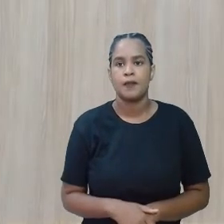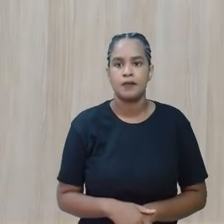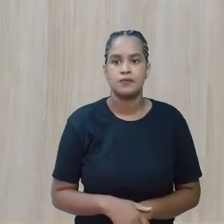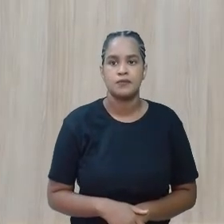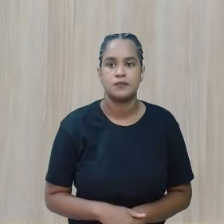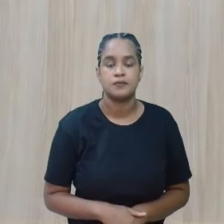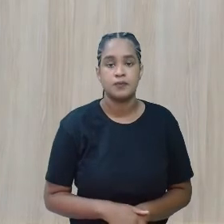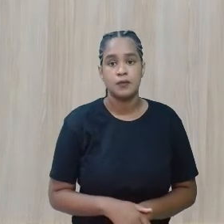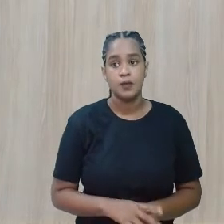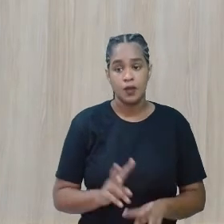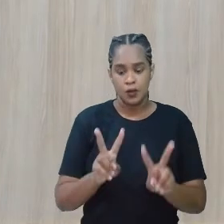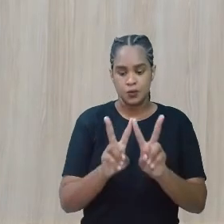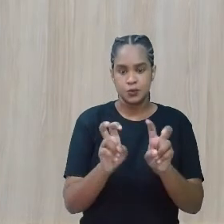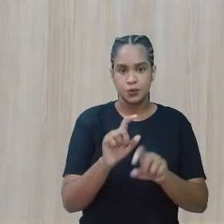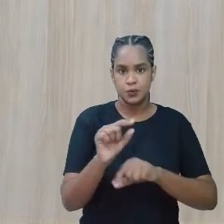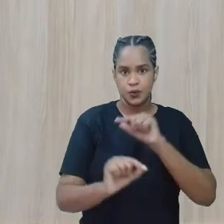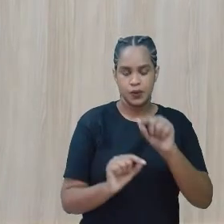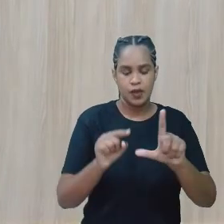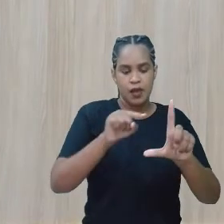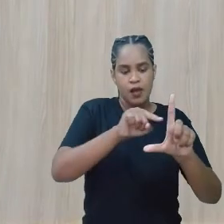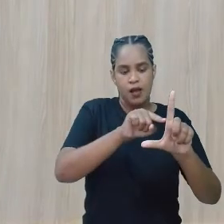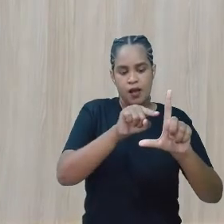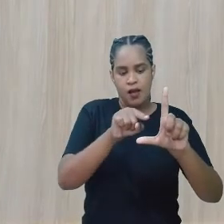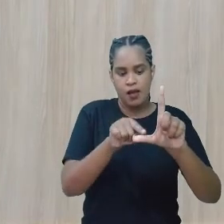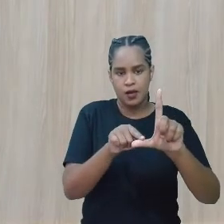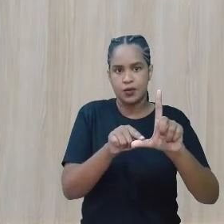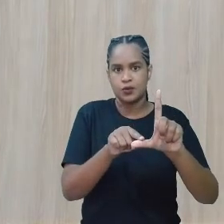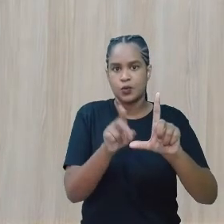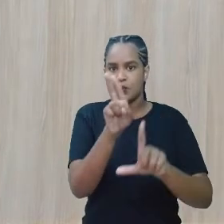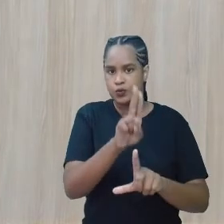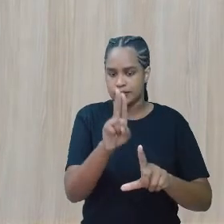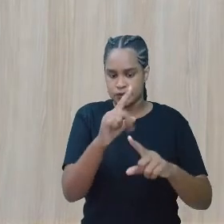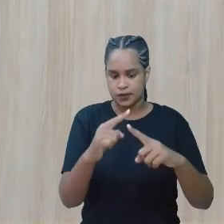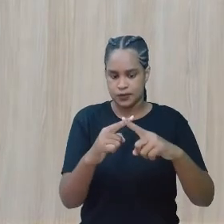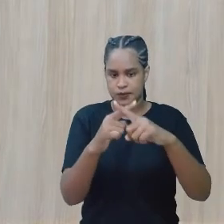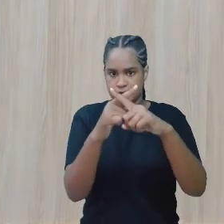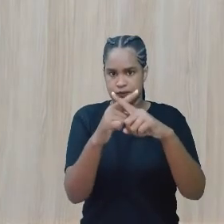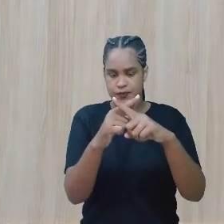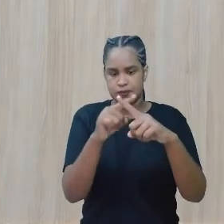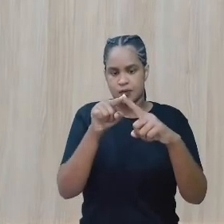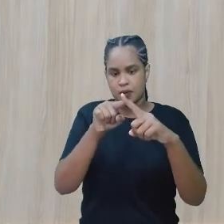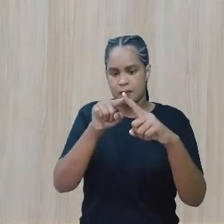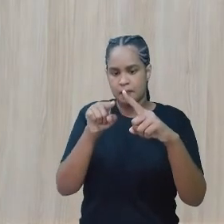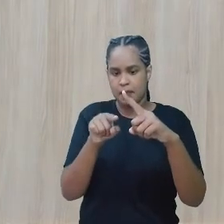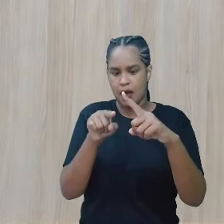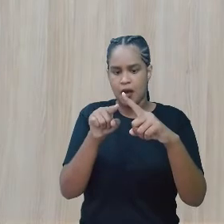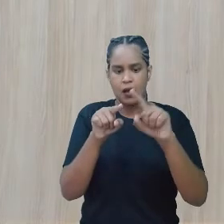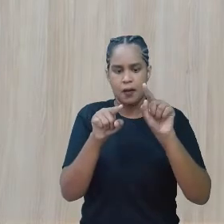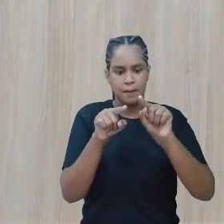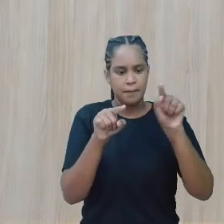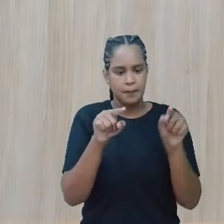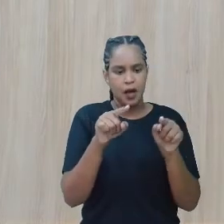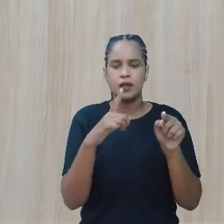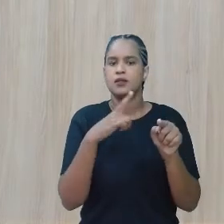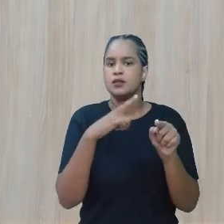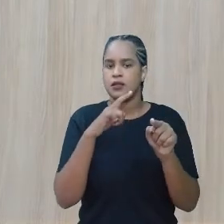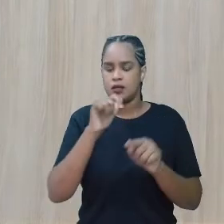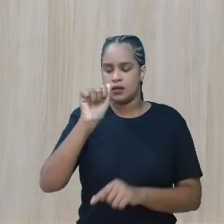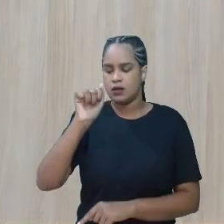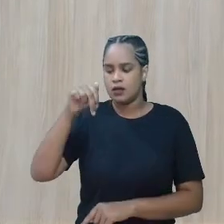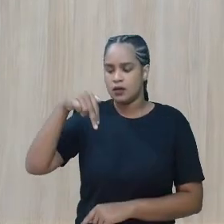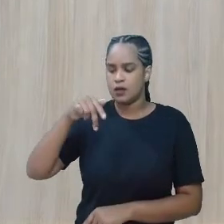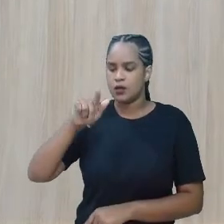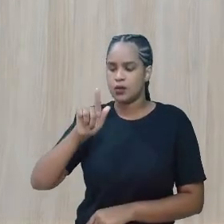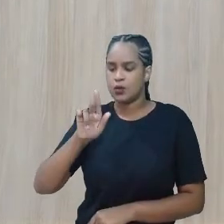de ângulos com essas retas concorrentes. Você pode notar que quando escrevemos retas concorrentes, a gente forma